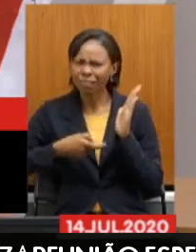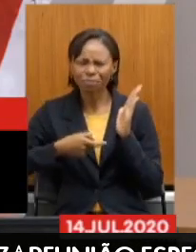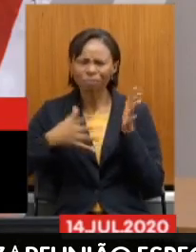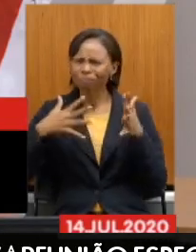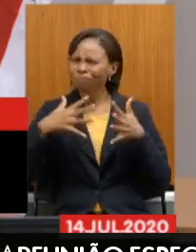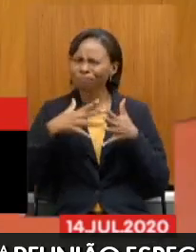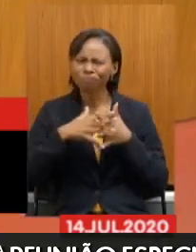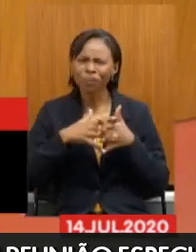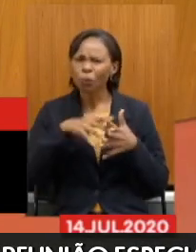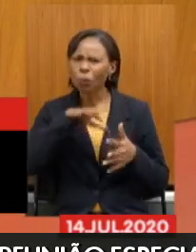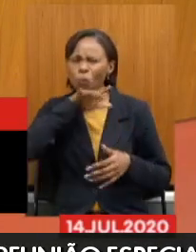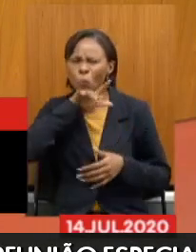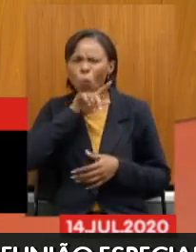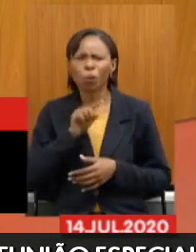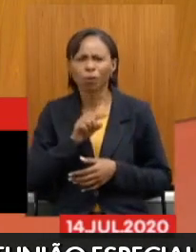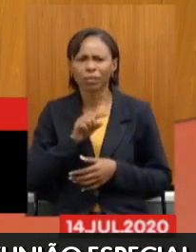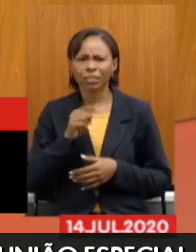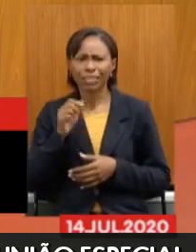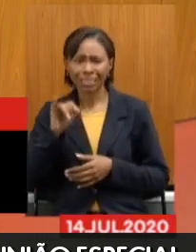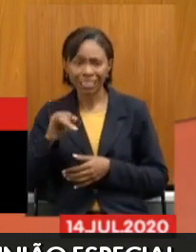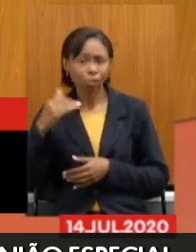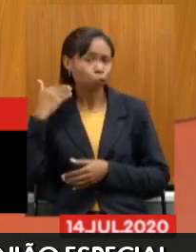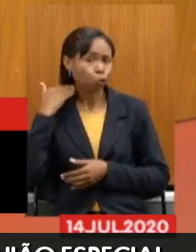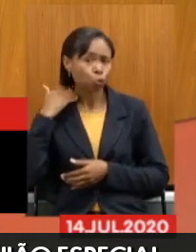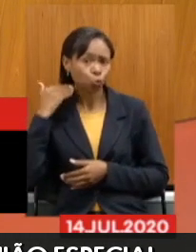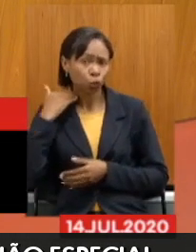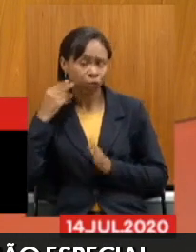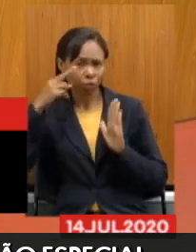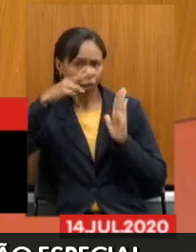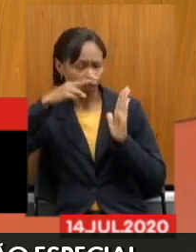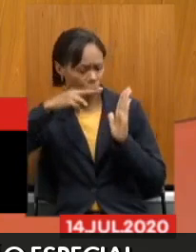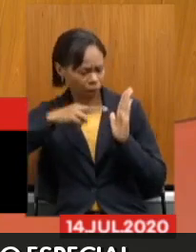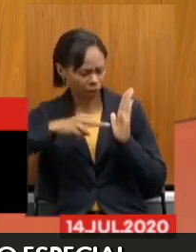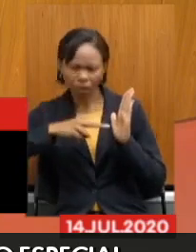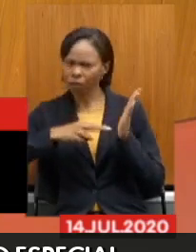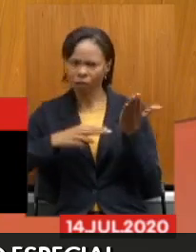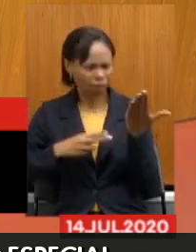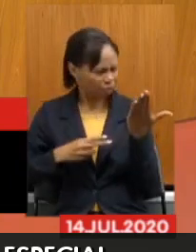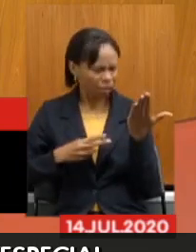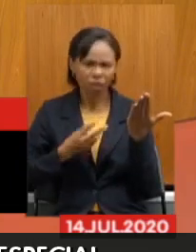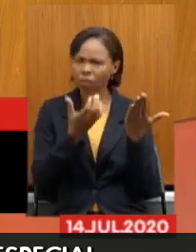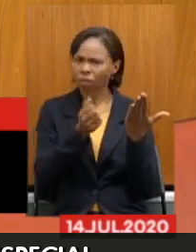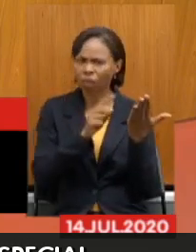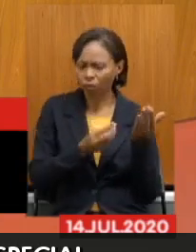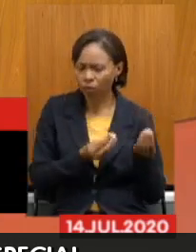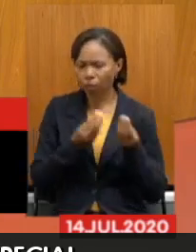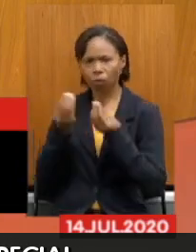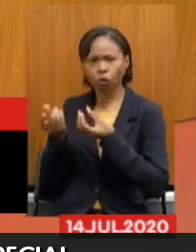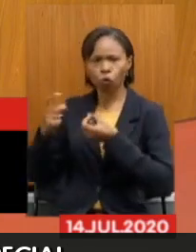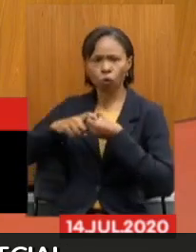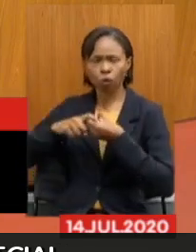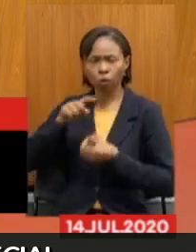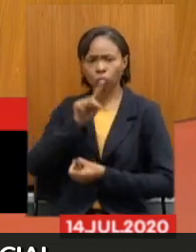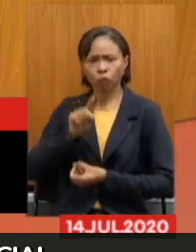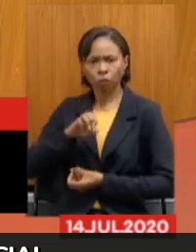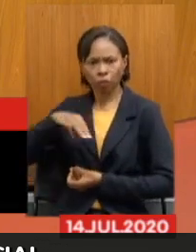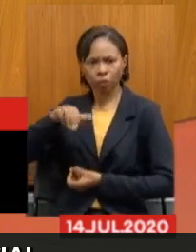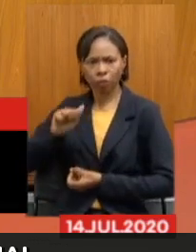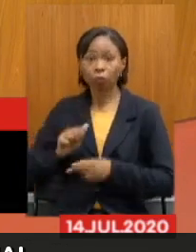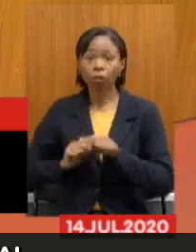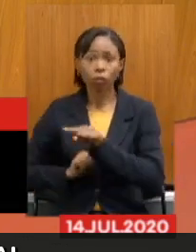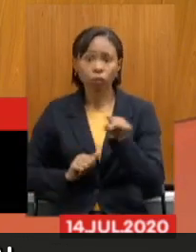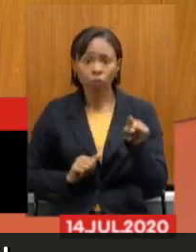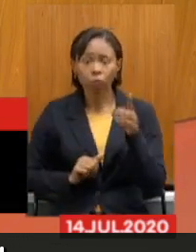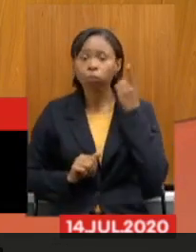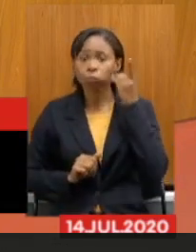inicial, devolveria para o governador Zema. E vocês, enquanto nossos juízes aqui, que